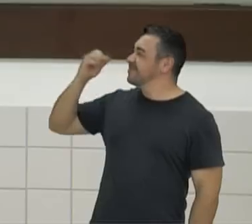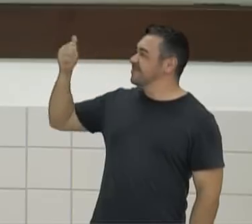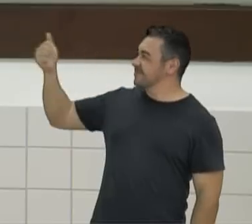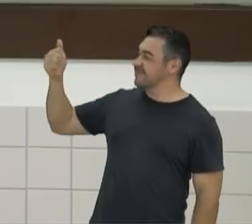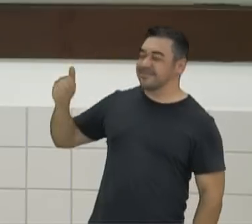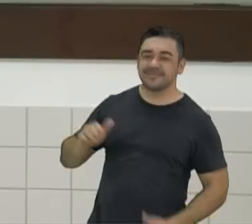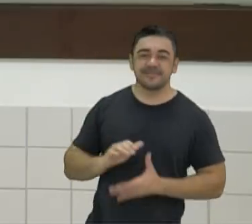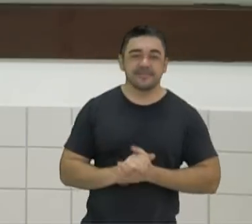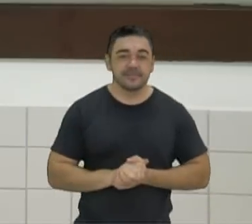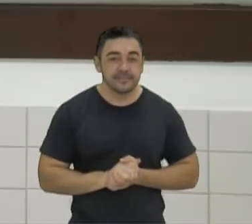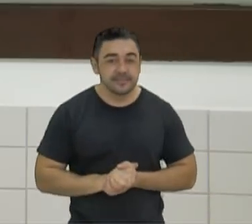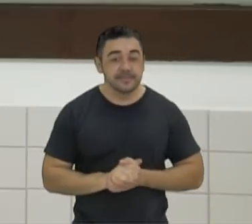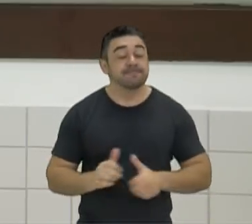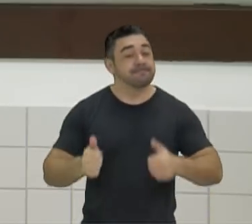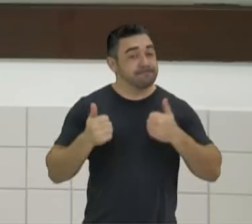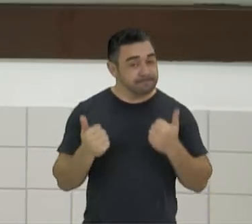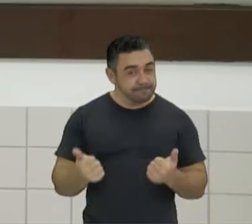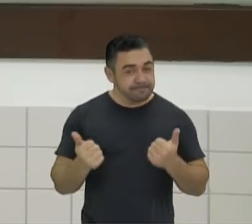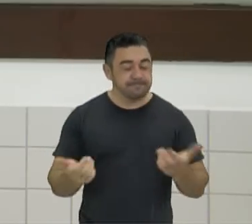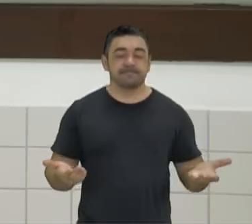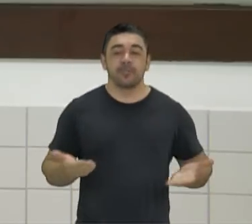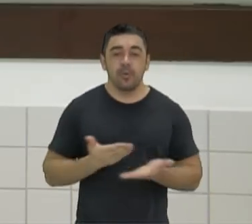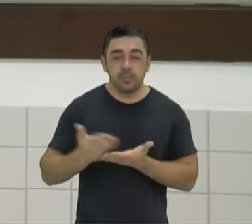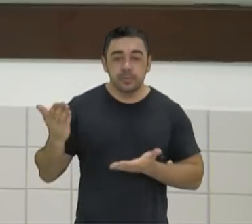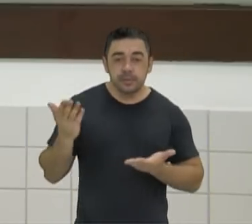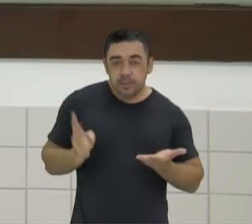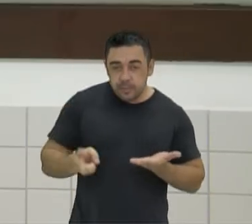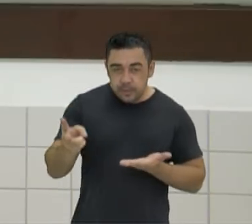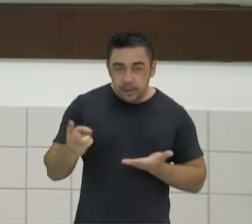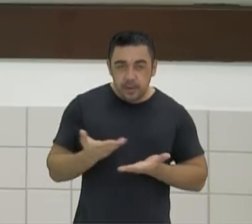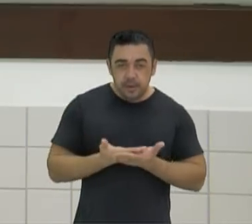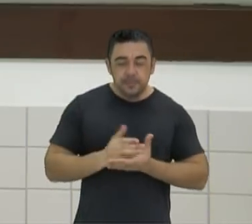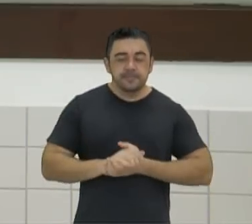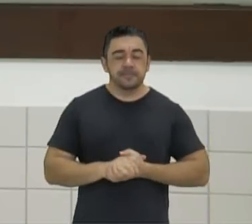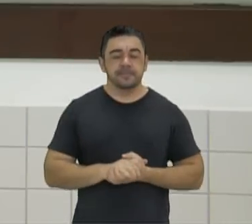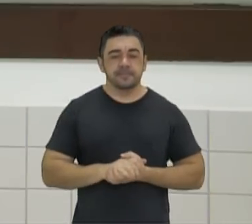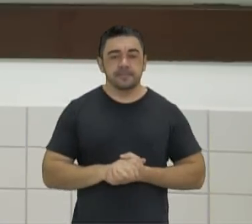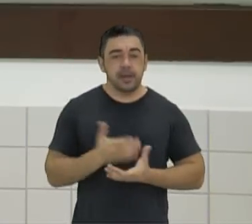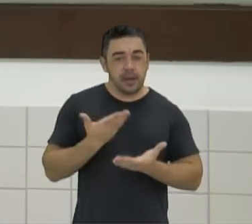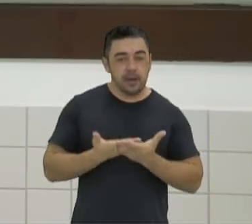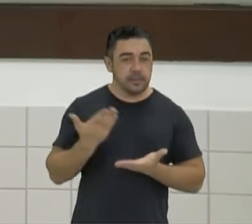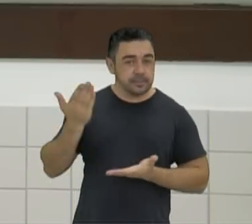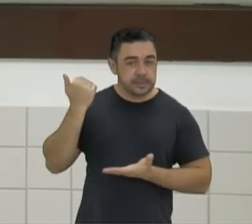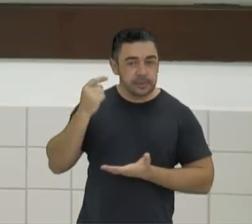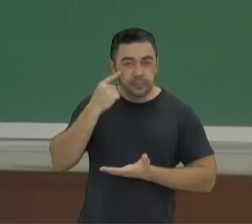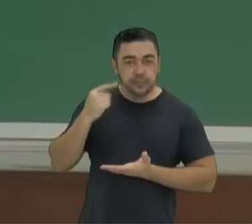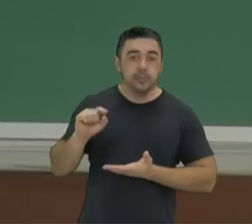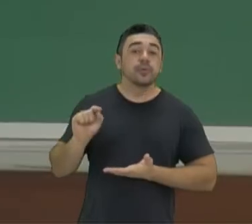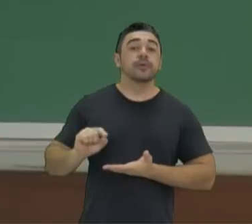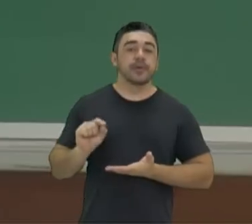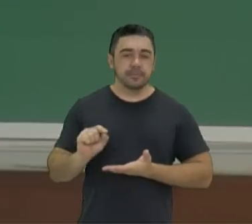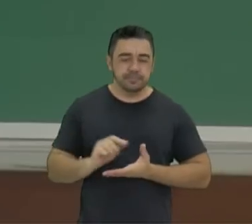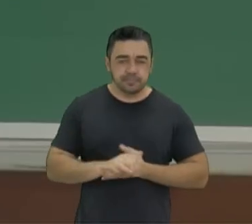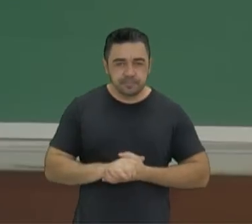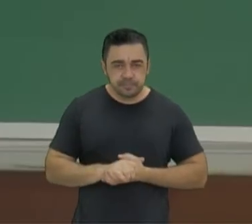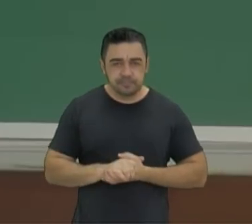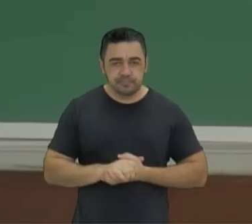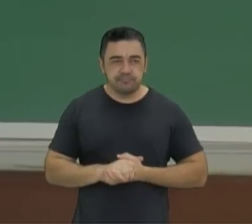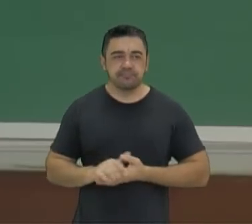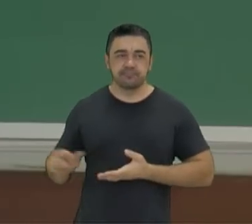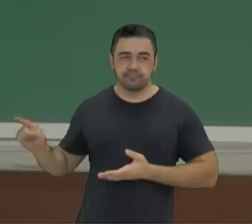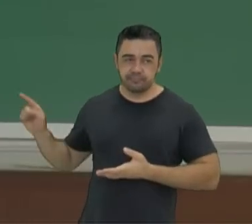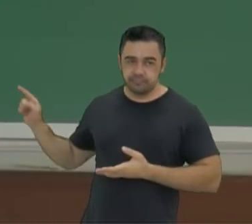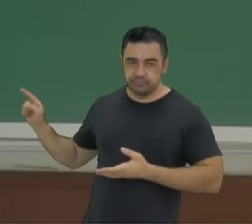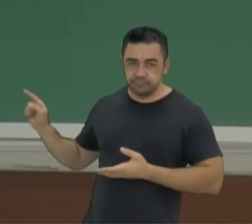bem? Muito bem, vamos continuar aqui a nossa aula. Na aula passada, a gente viu o quê? Aqui